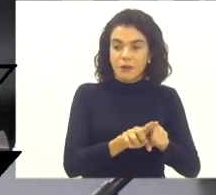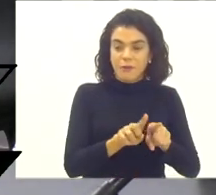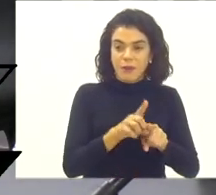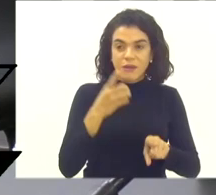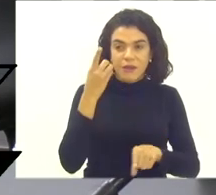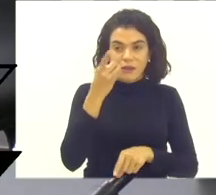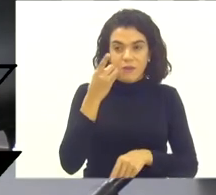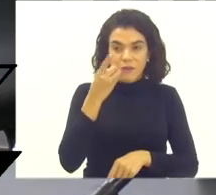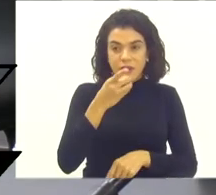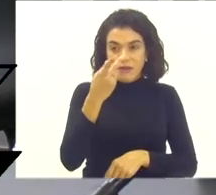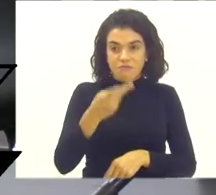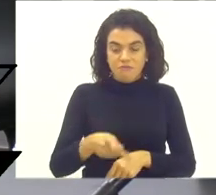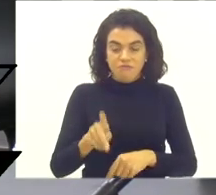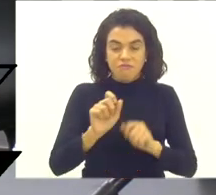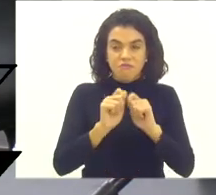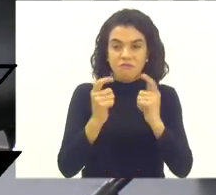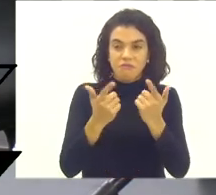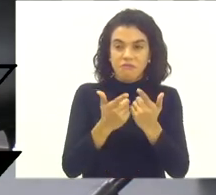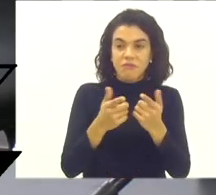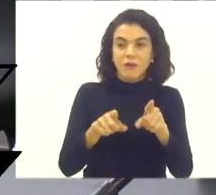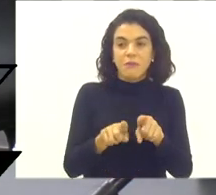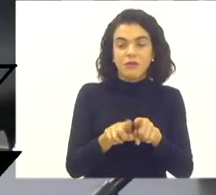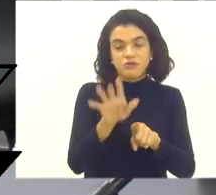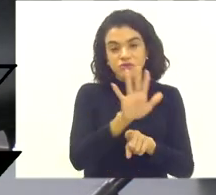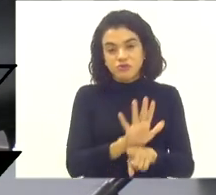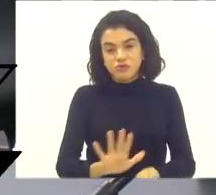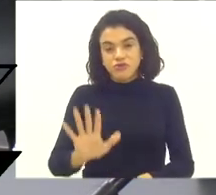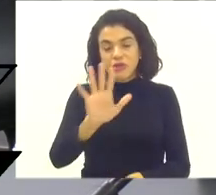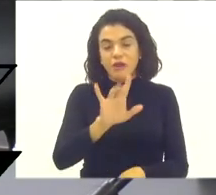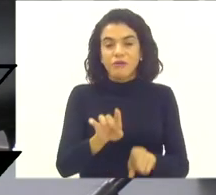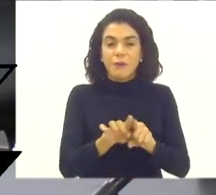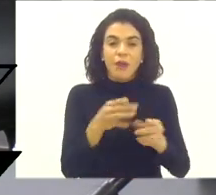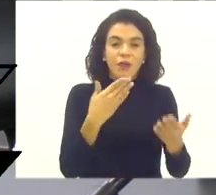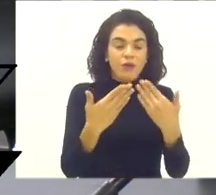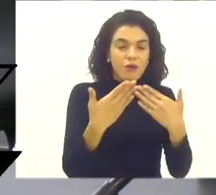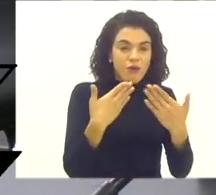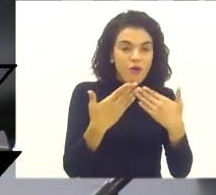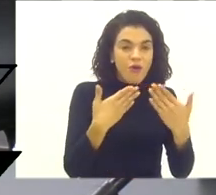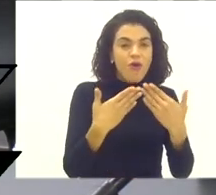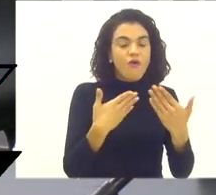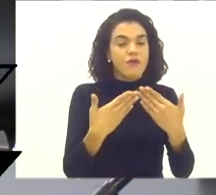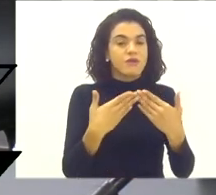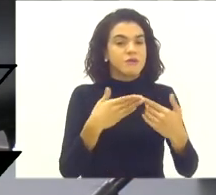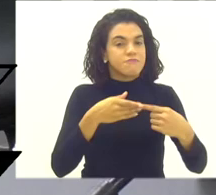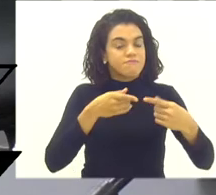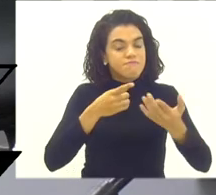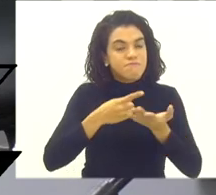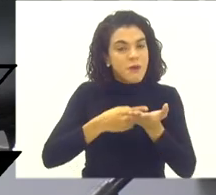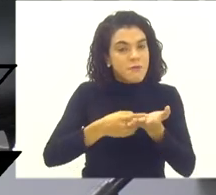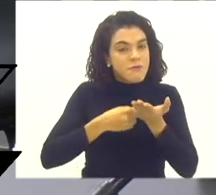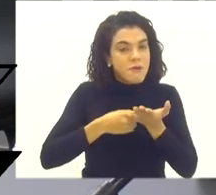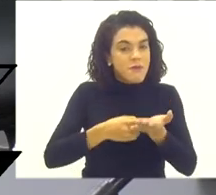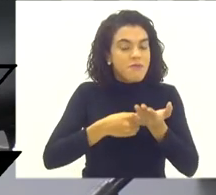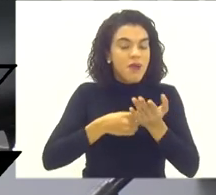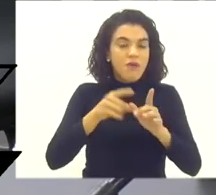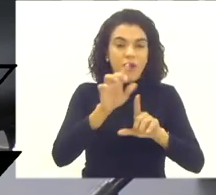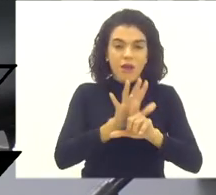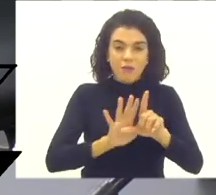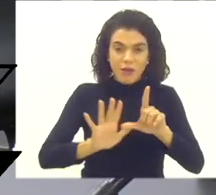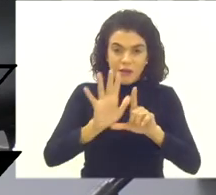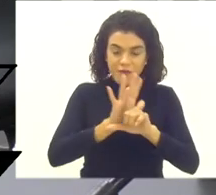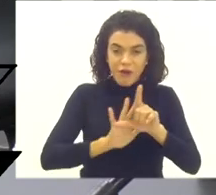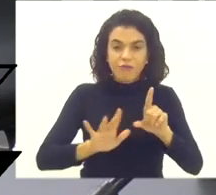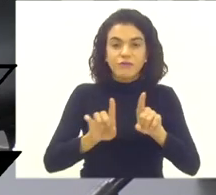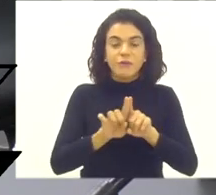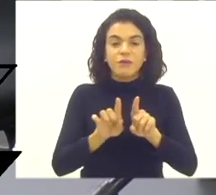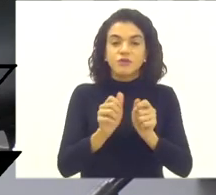parlamentares da casa né mas eu acho que no geral também com um diálogo estabelecer esse diálogo das plataformas com muitas vezes